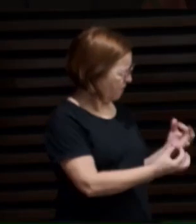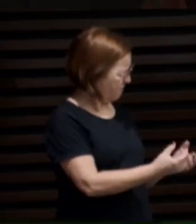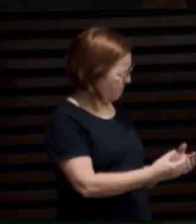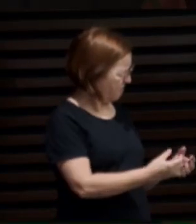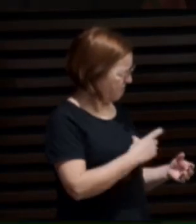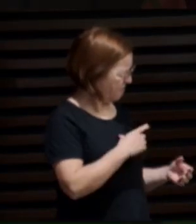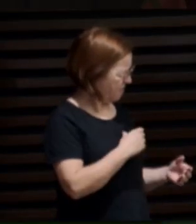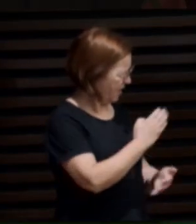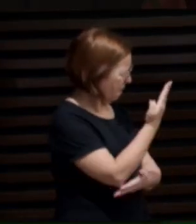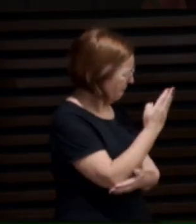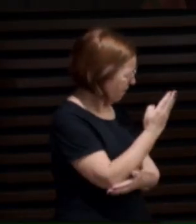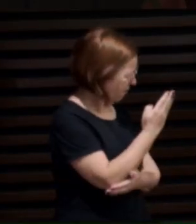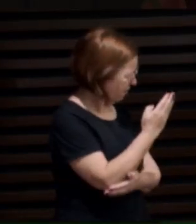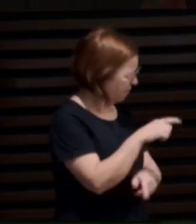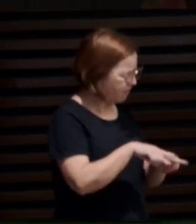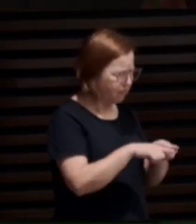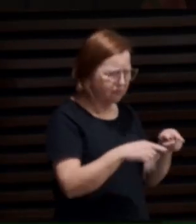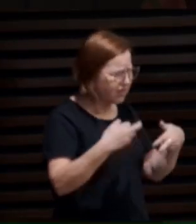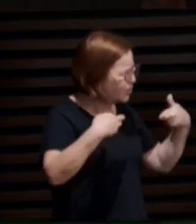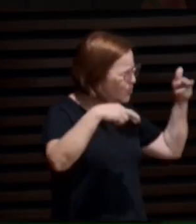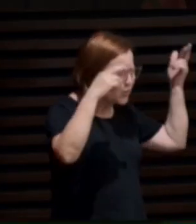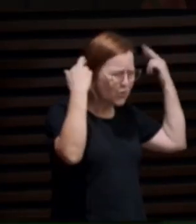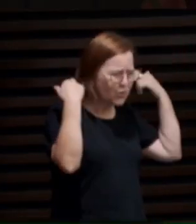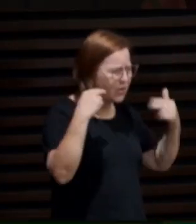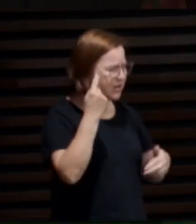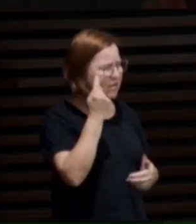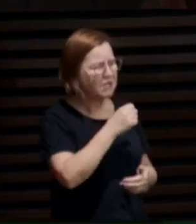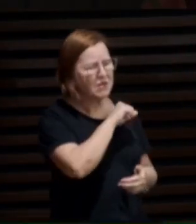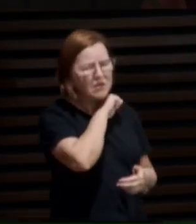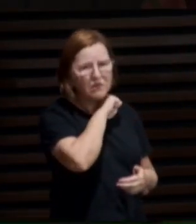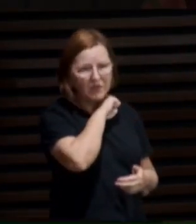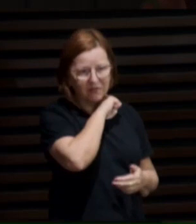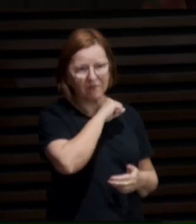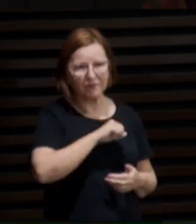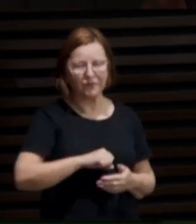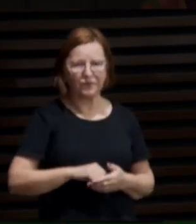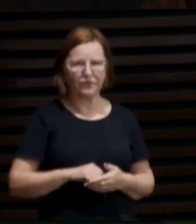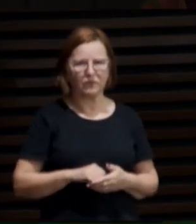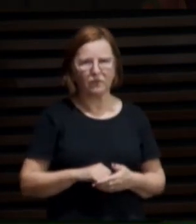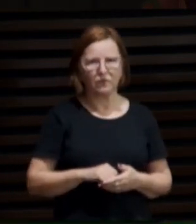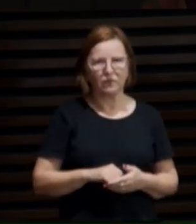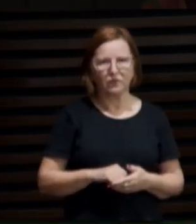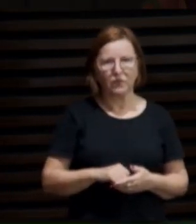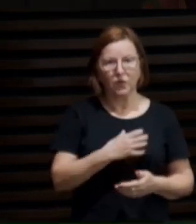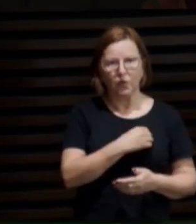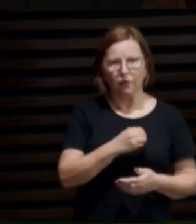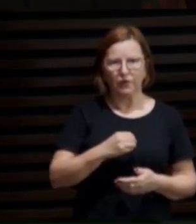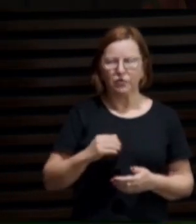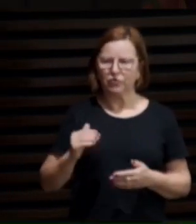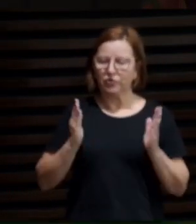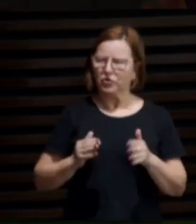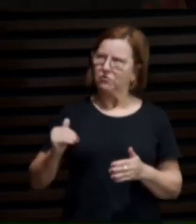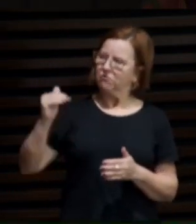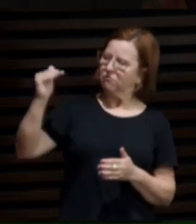cordeiro para o holocausto? Ele não era um garotinho pequenininho, fácil de dominar, ele era um rapaz já. E aí Abraão